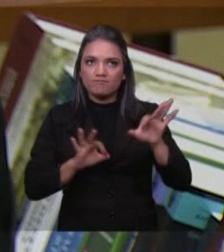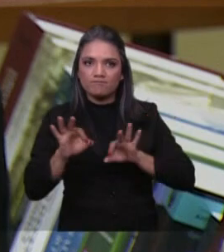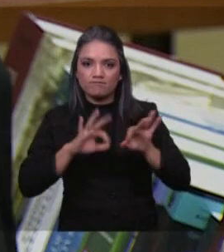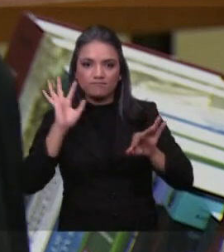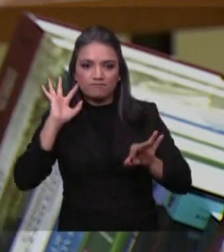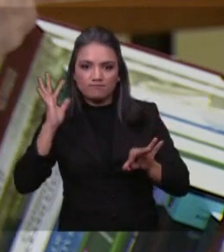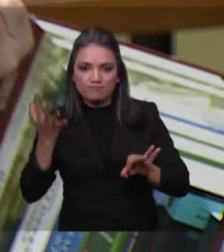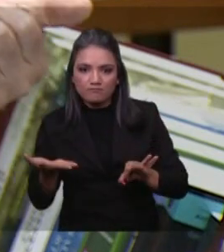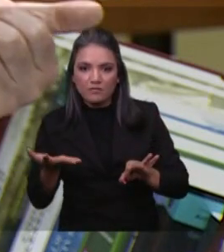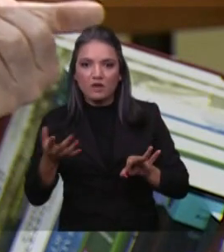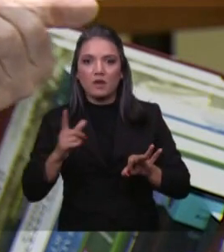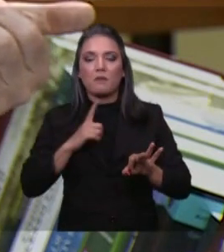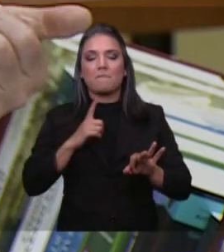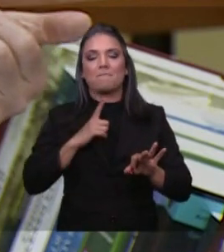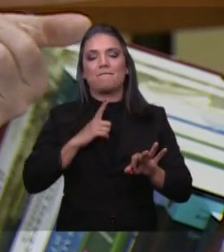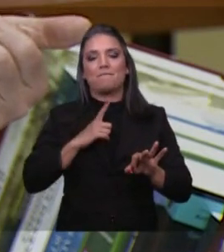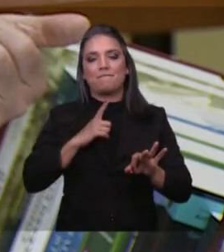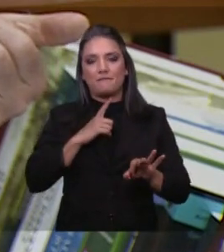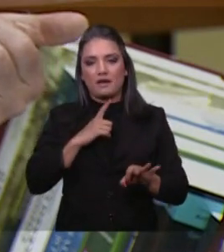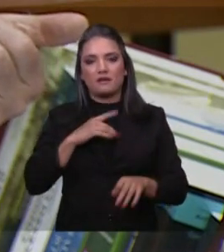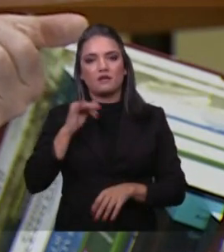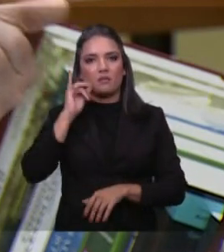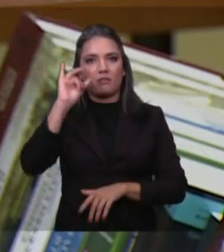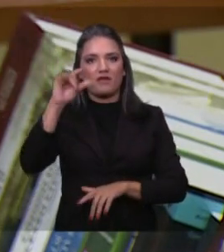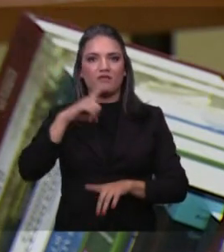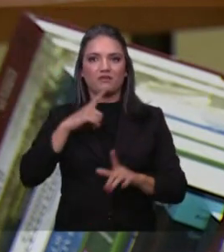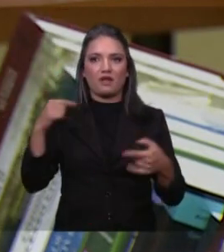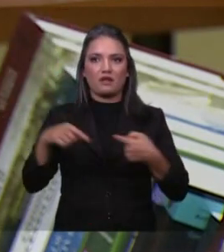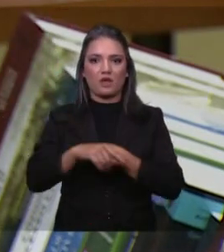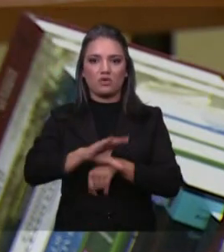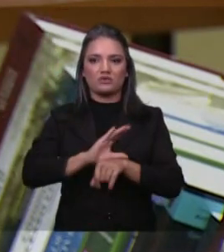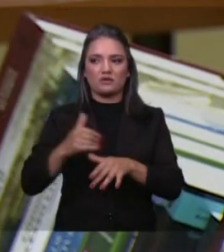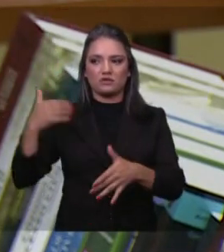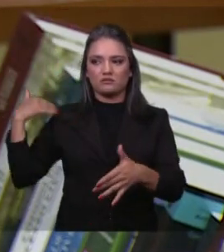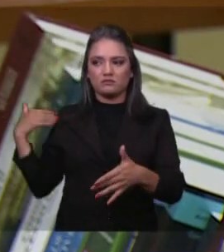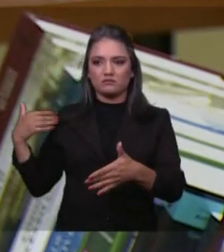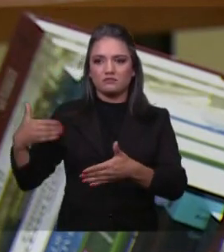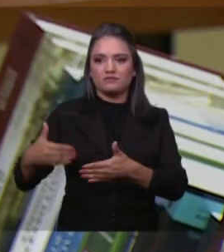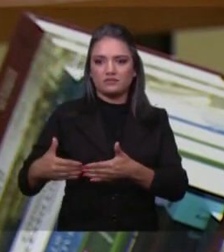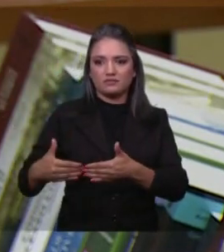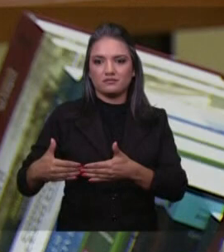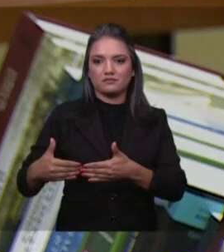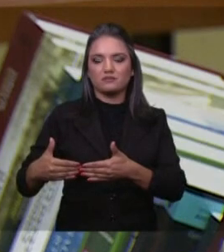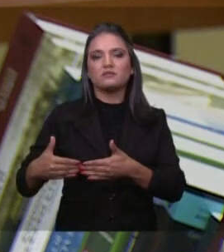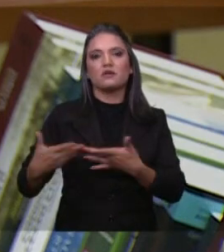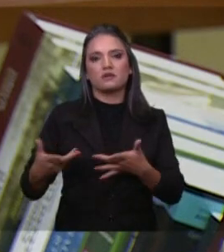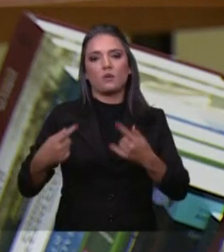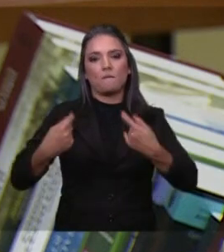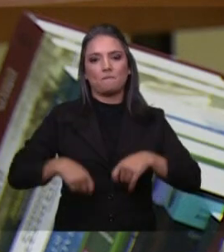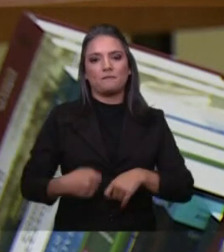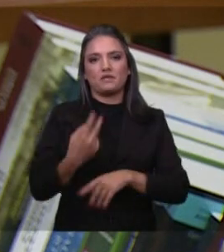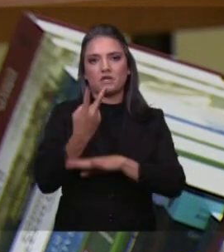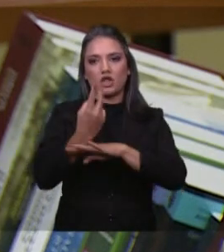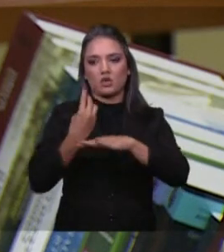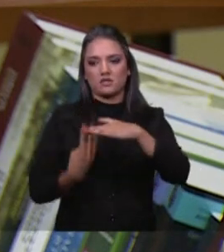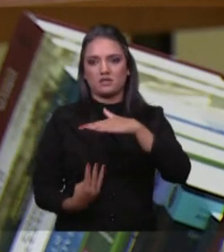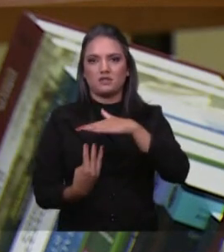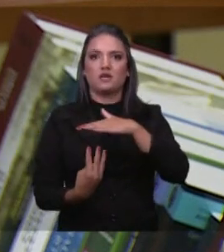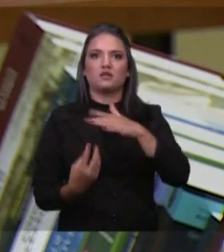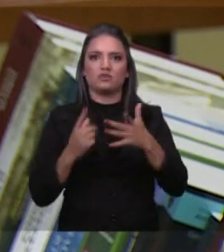eficácia ex tunc da declaração de inconstitucionalidade, ela exige 2/3 para a